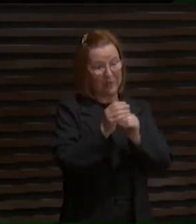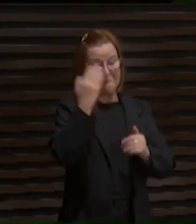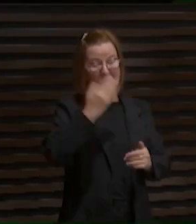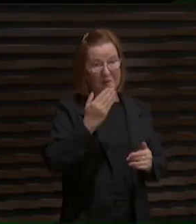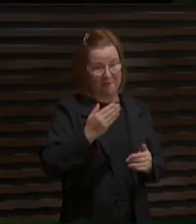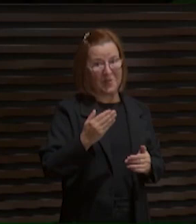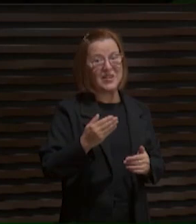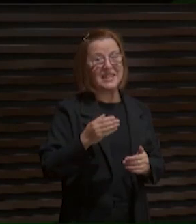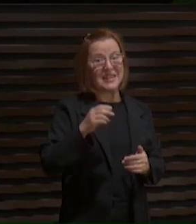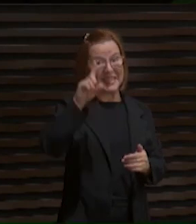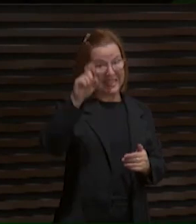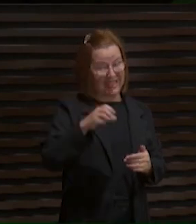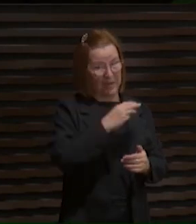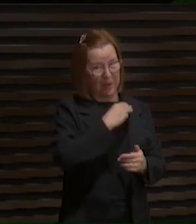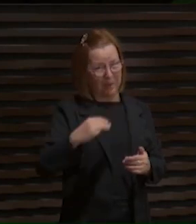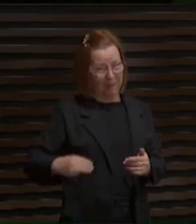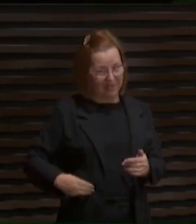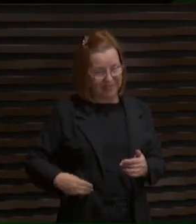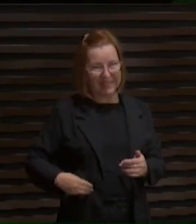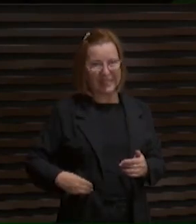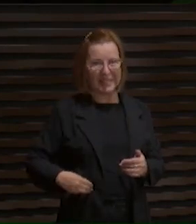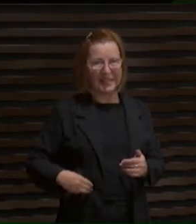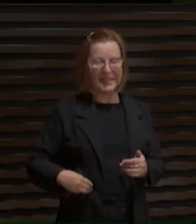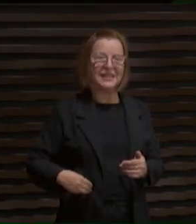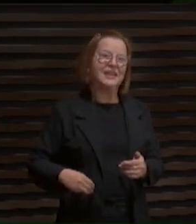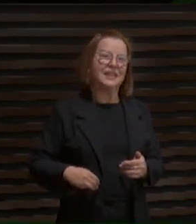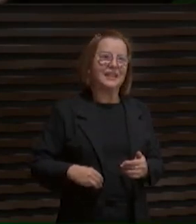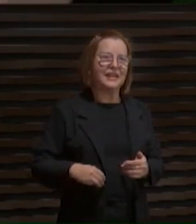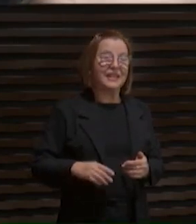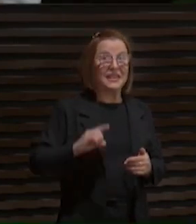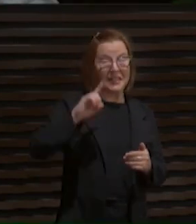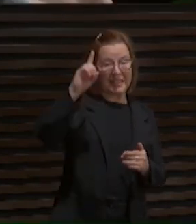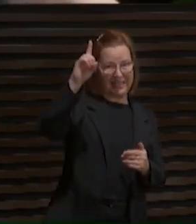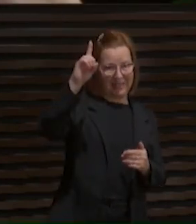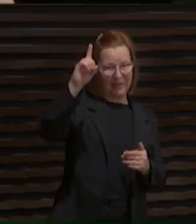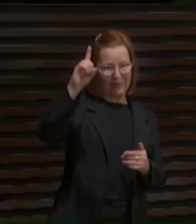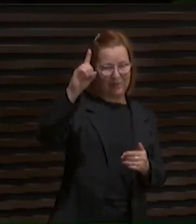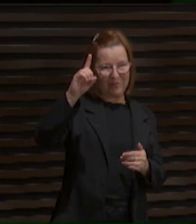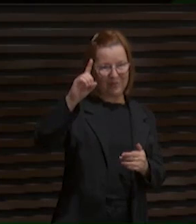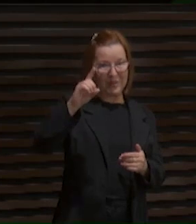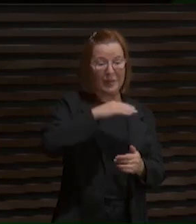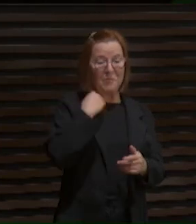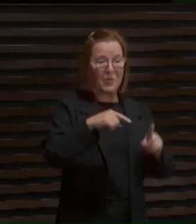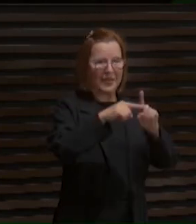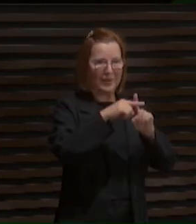homem. E ele se entregou naquela cruz para pagar essa dívida que pesava contra mim e contra você.